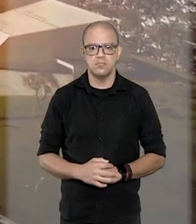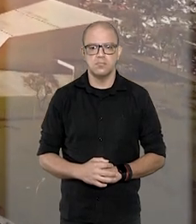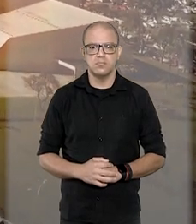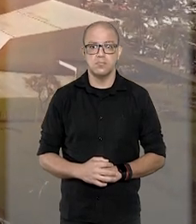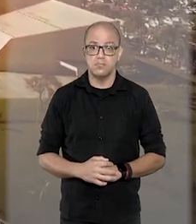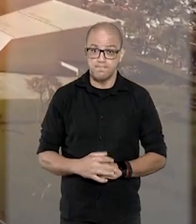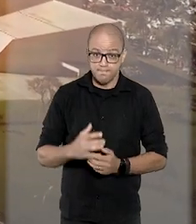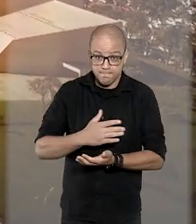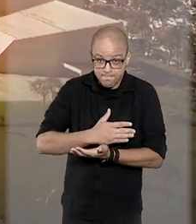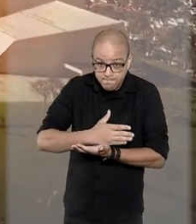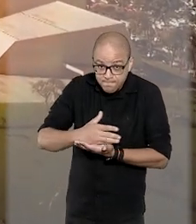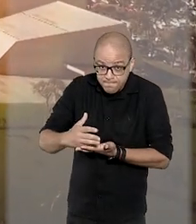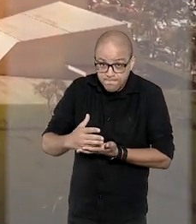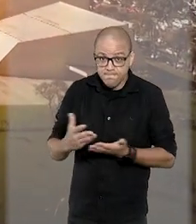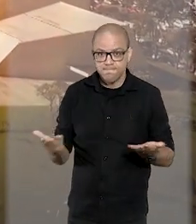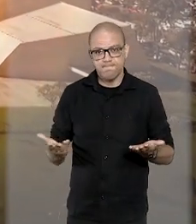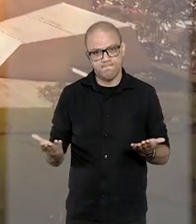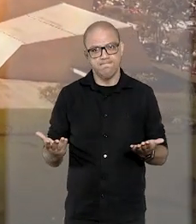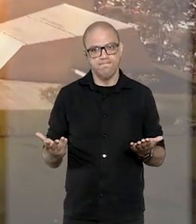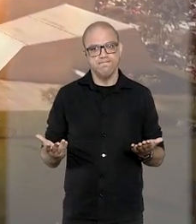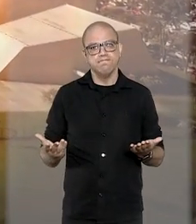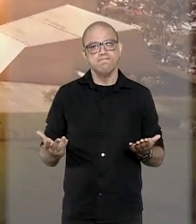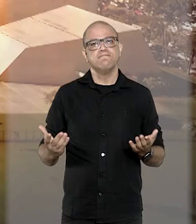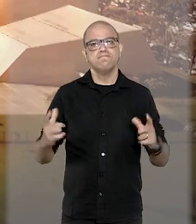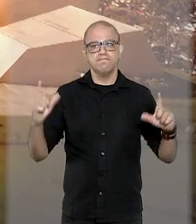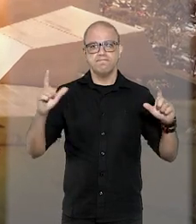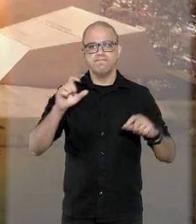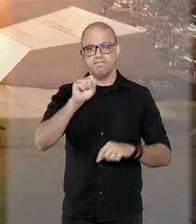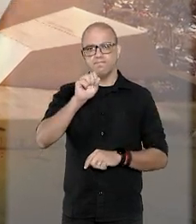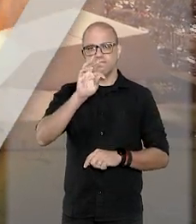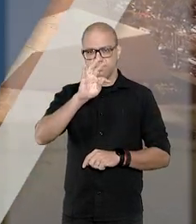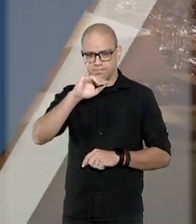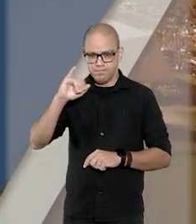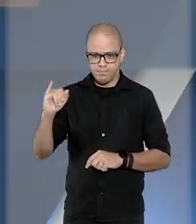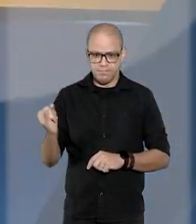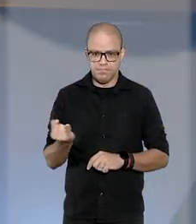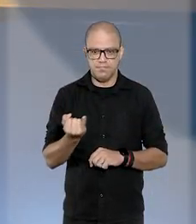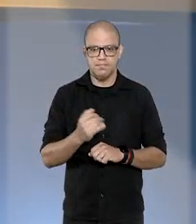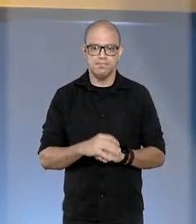Começa agora o programa do Superior Tribunal de Justiça.